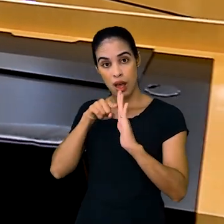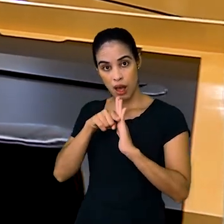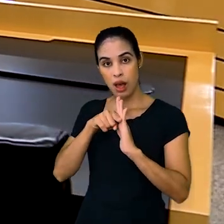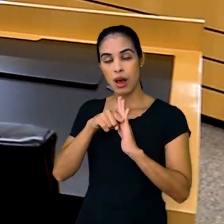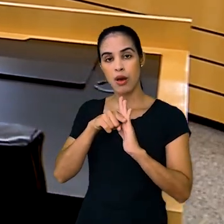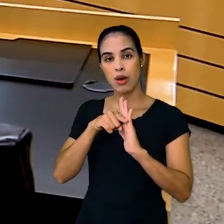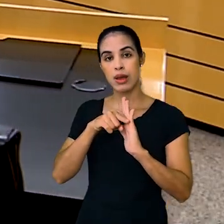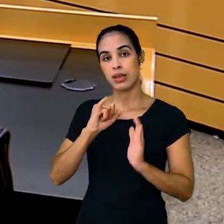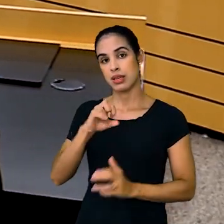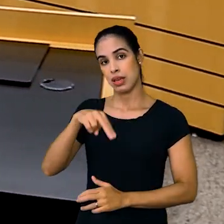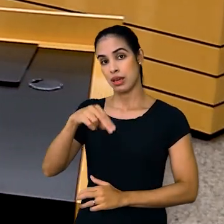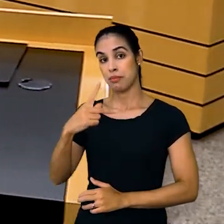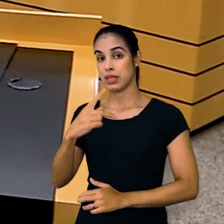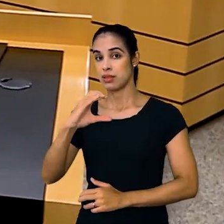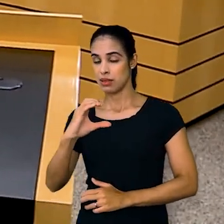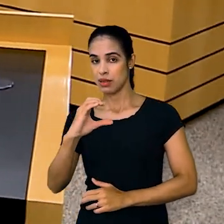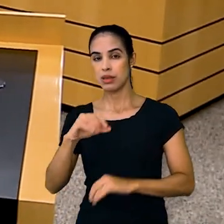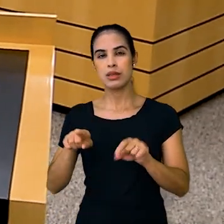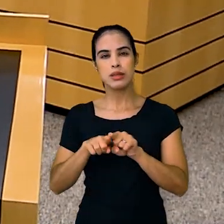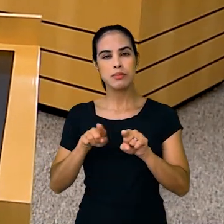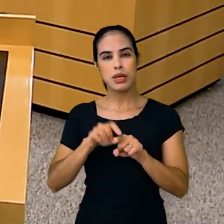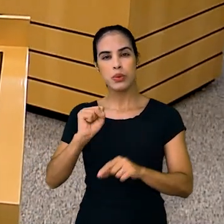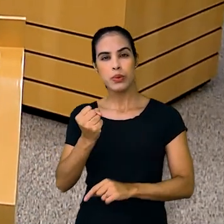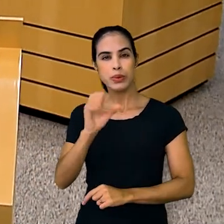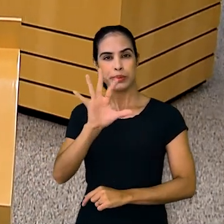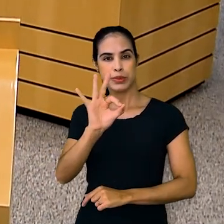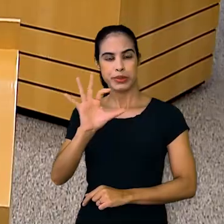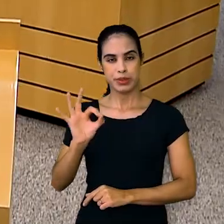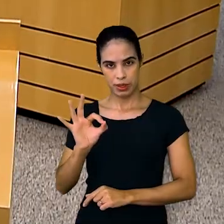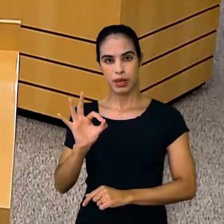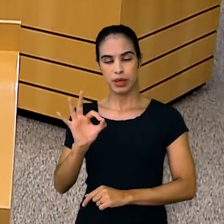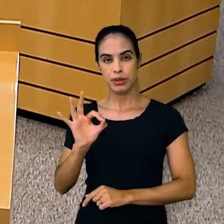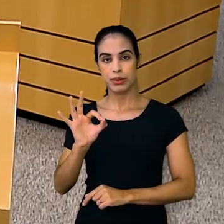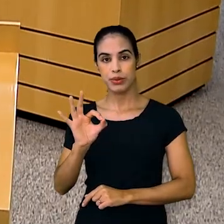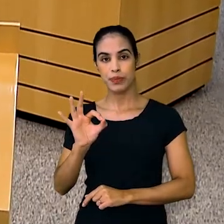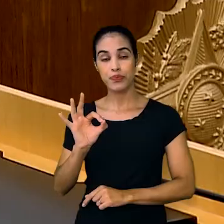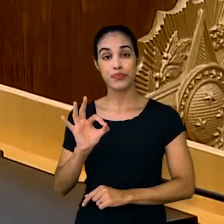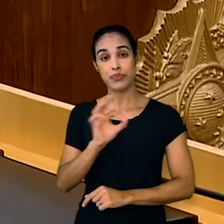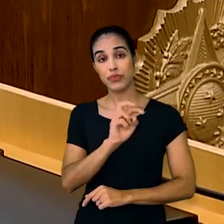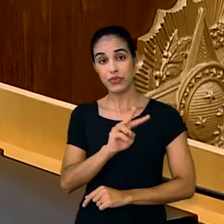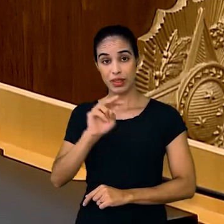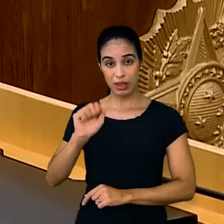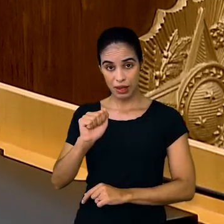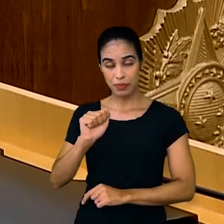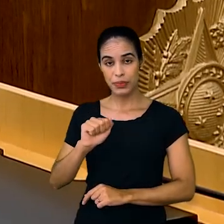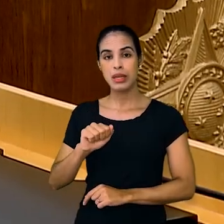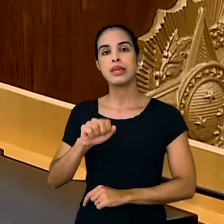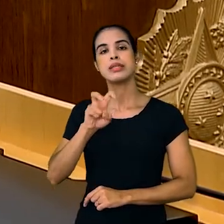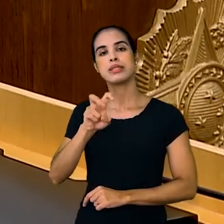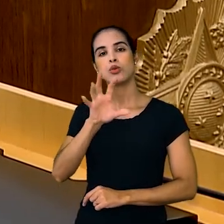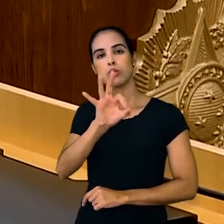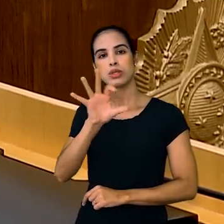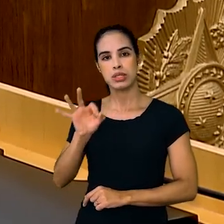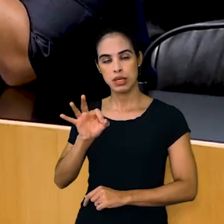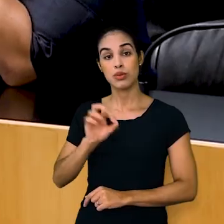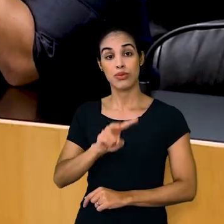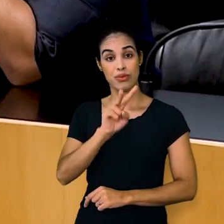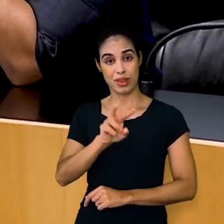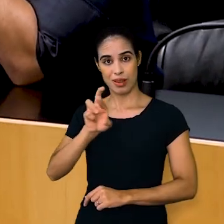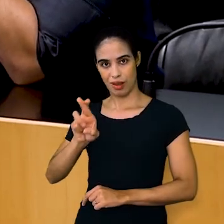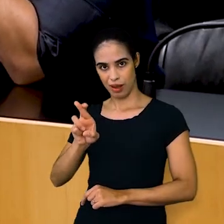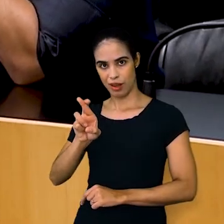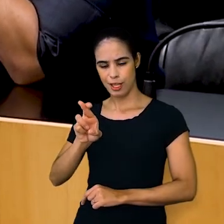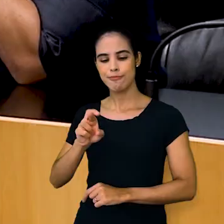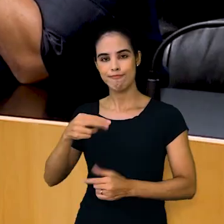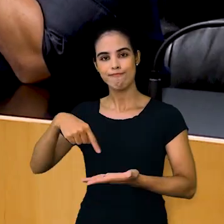Preços ao Consumidor, o INPC, e reajuste de 8% no Vale Alimentação e de 5% no Vale Refeição. O